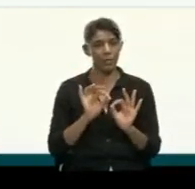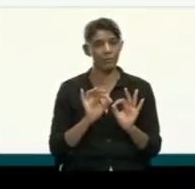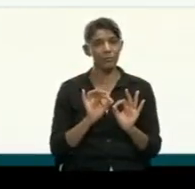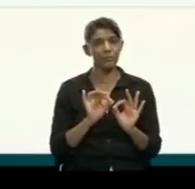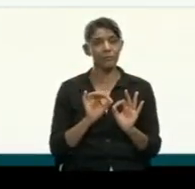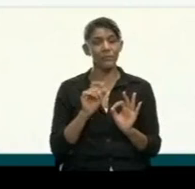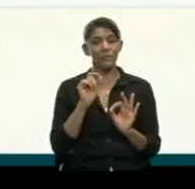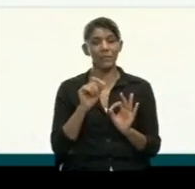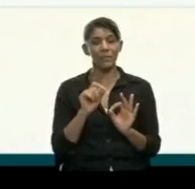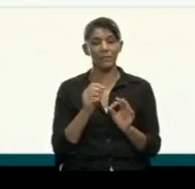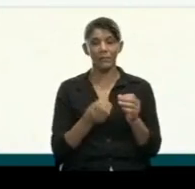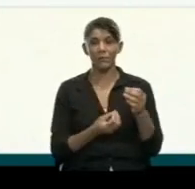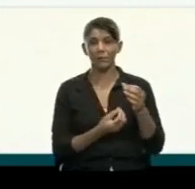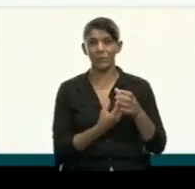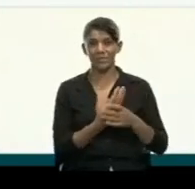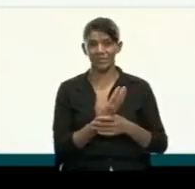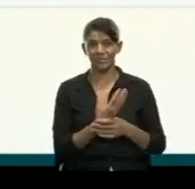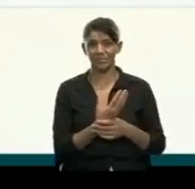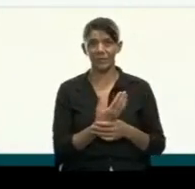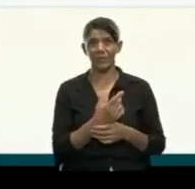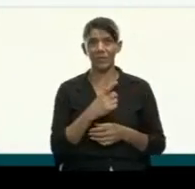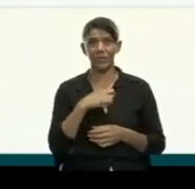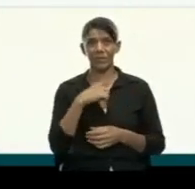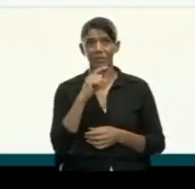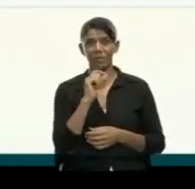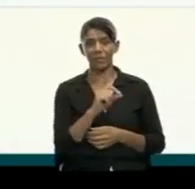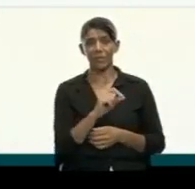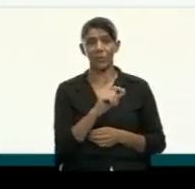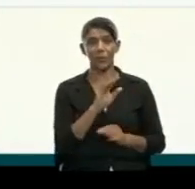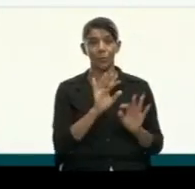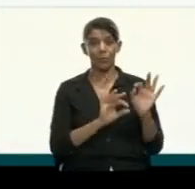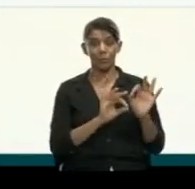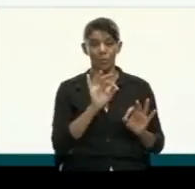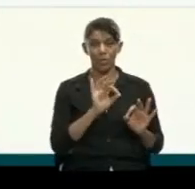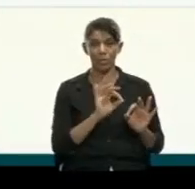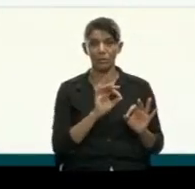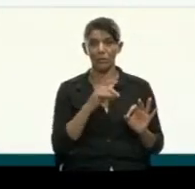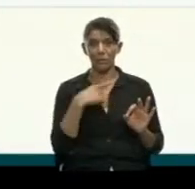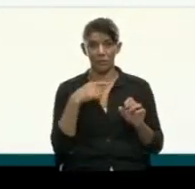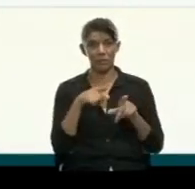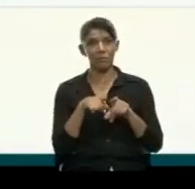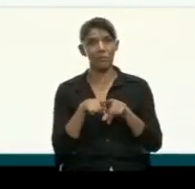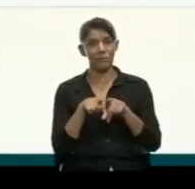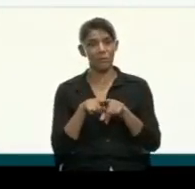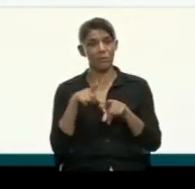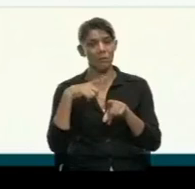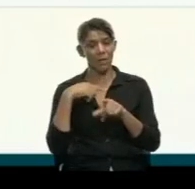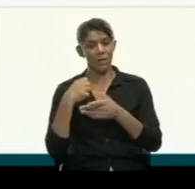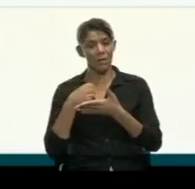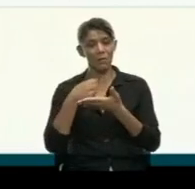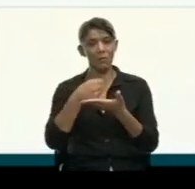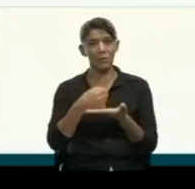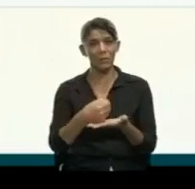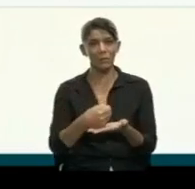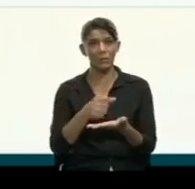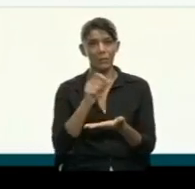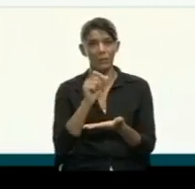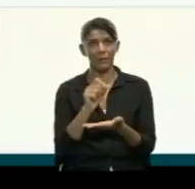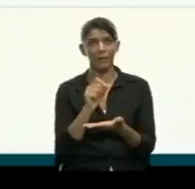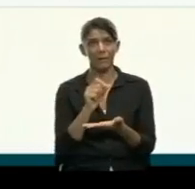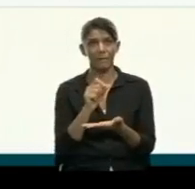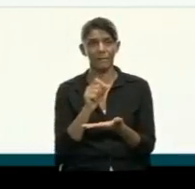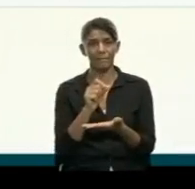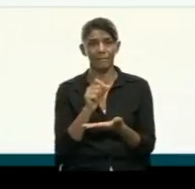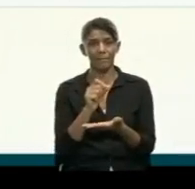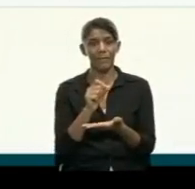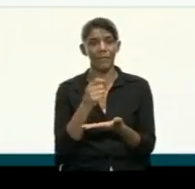locação das fundações. Então, a gente tem um projeto de fundação que também vai estar nos auxiliando